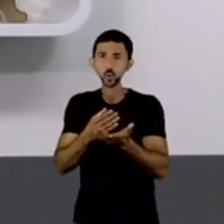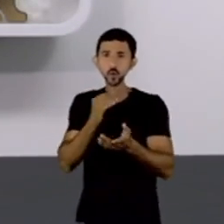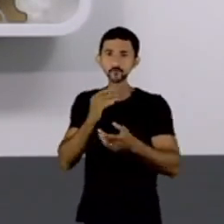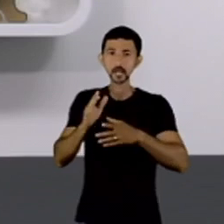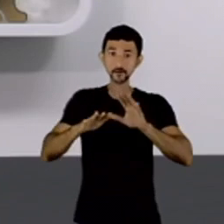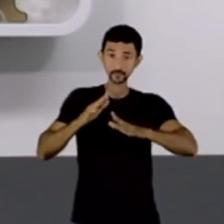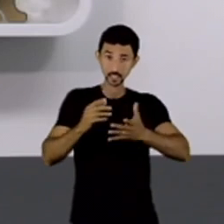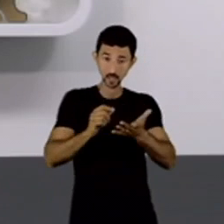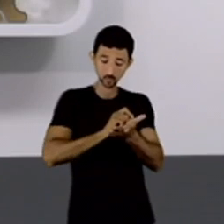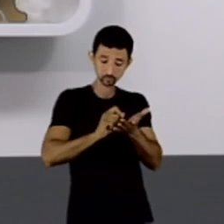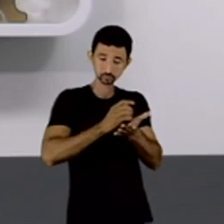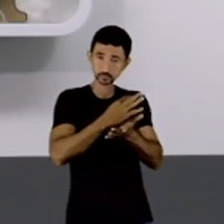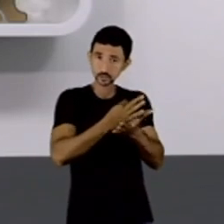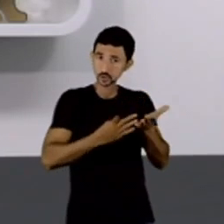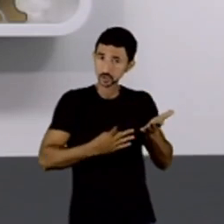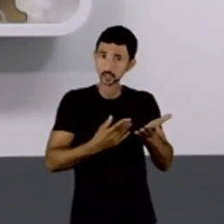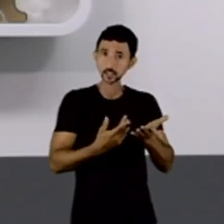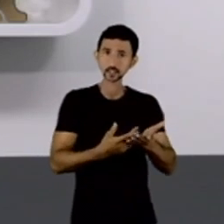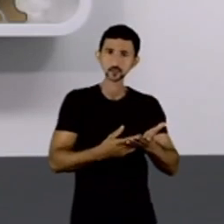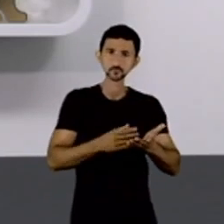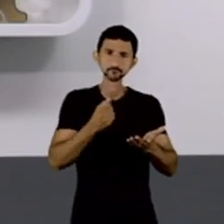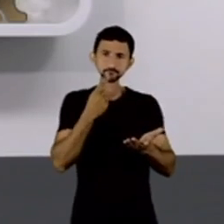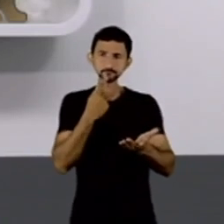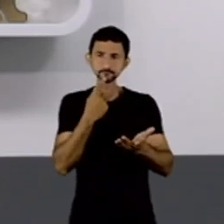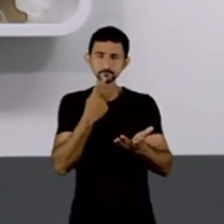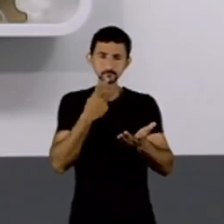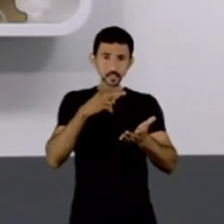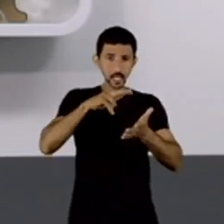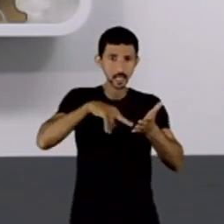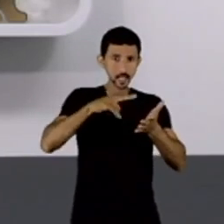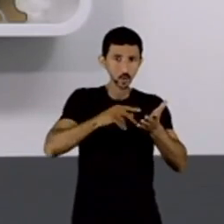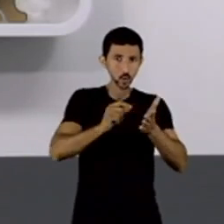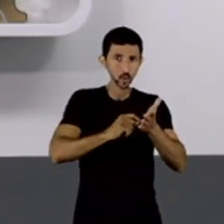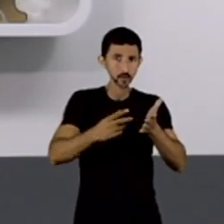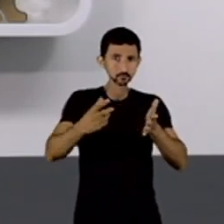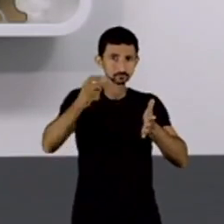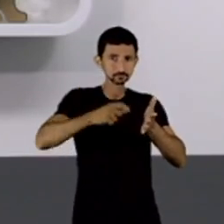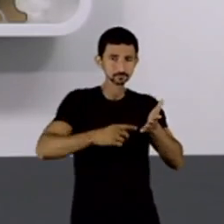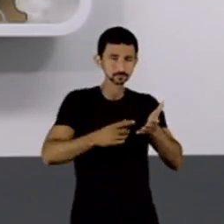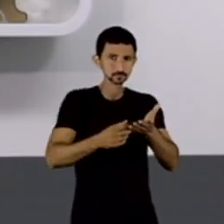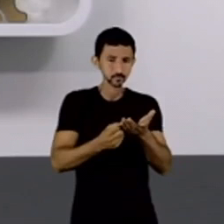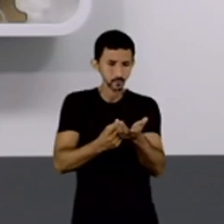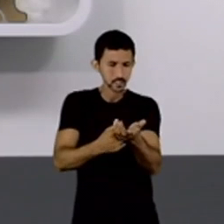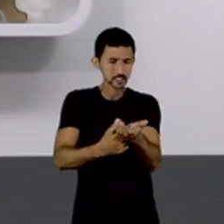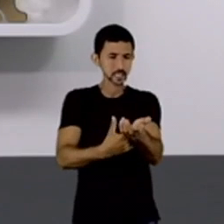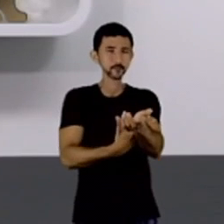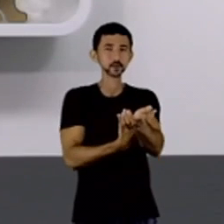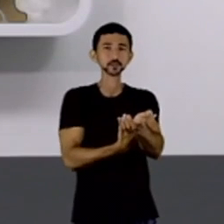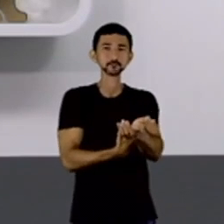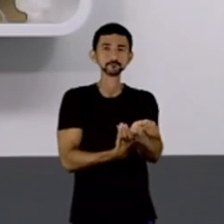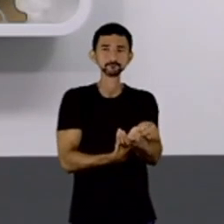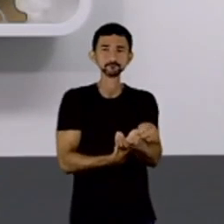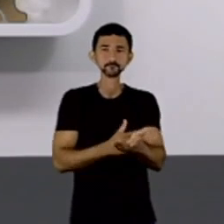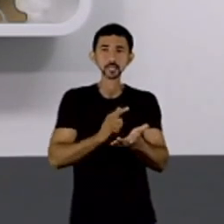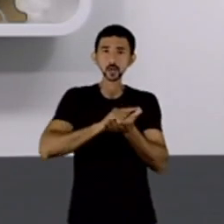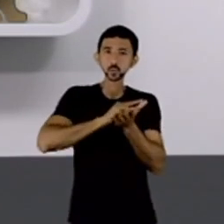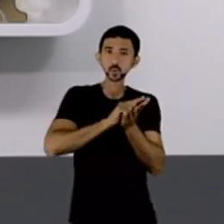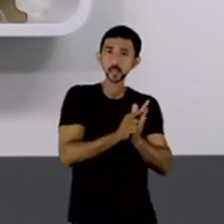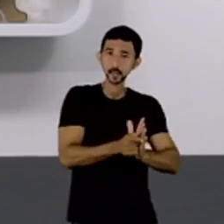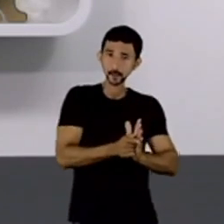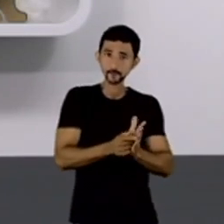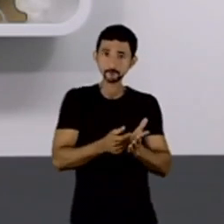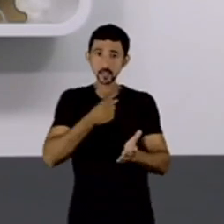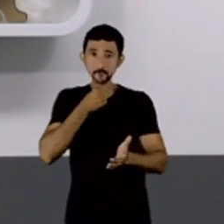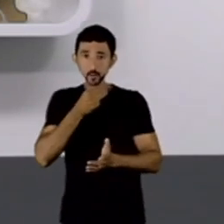por meio da linguagem, você desperta no seu leitor algum tipo de emoção. Então, no gênero